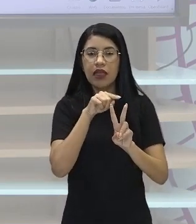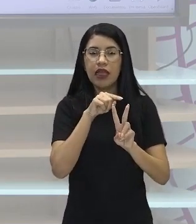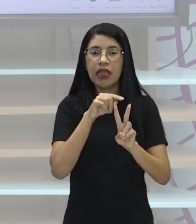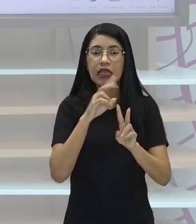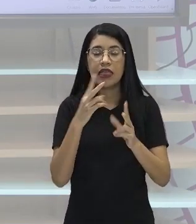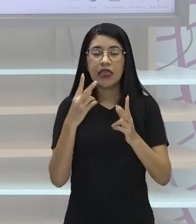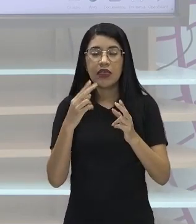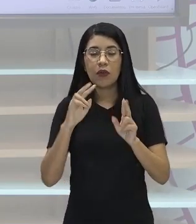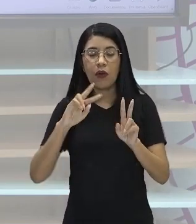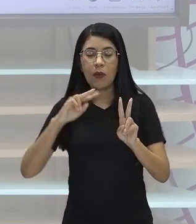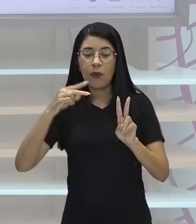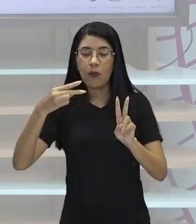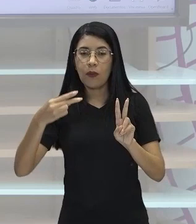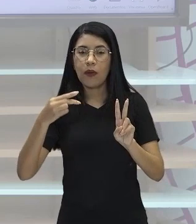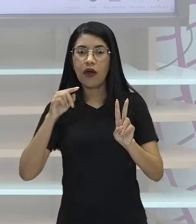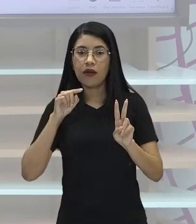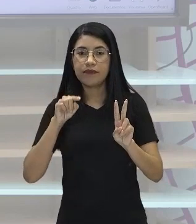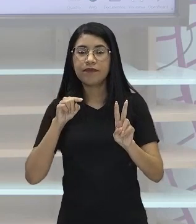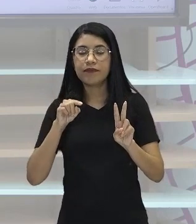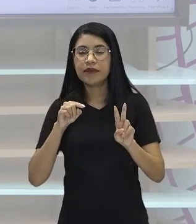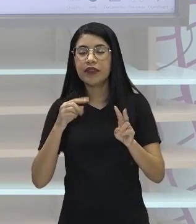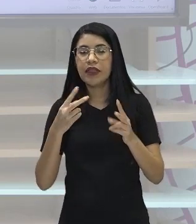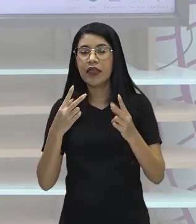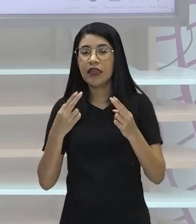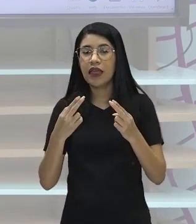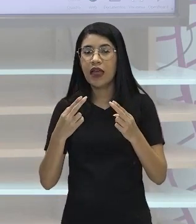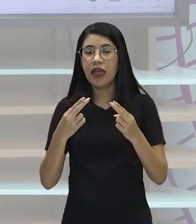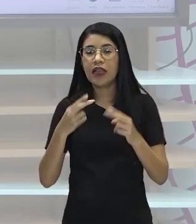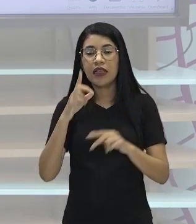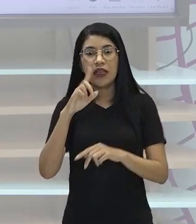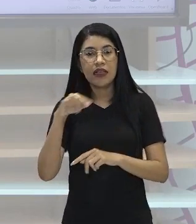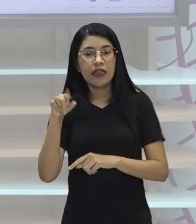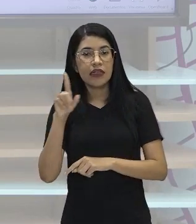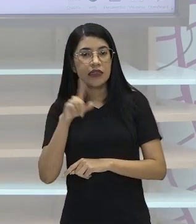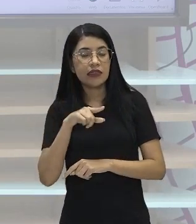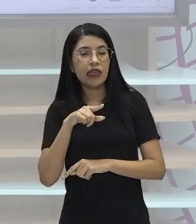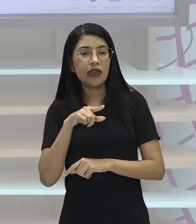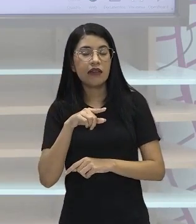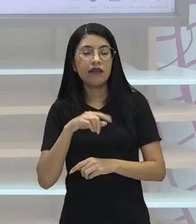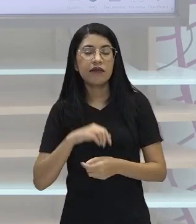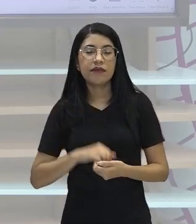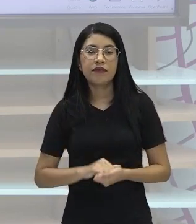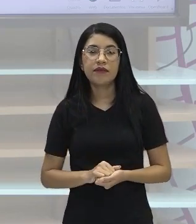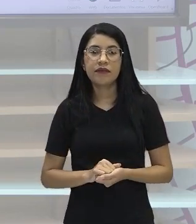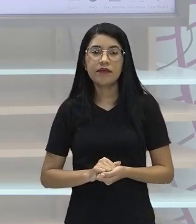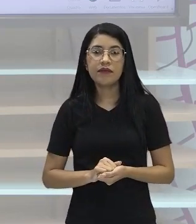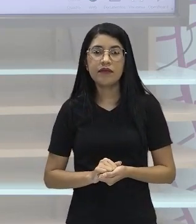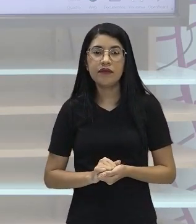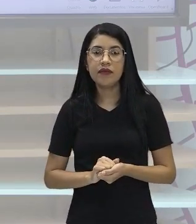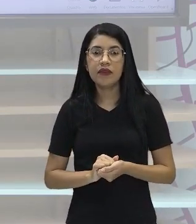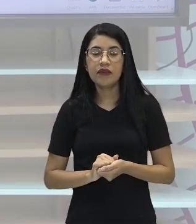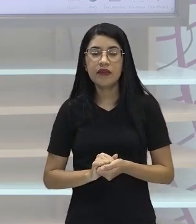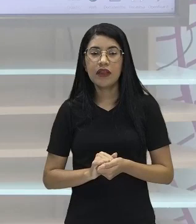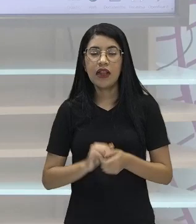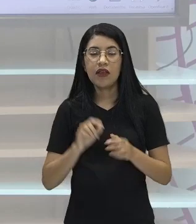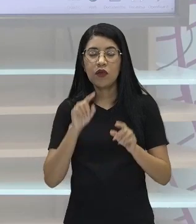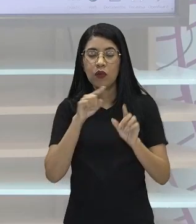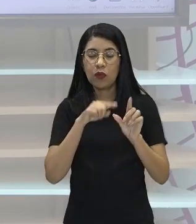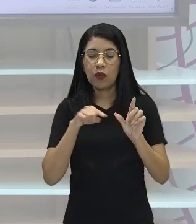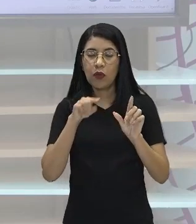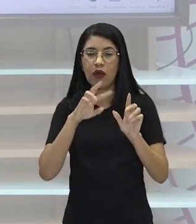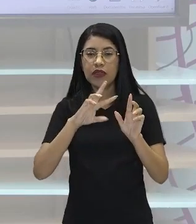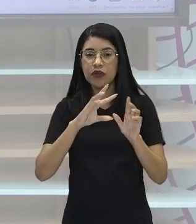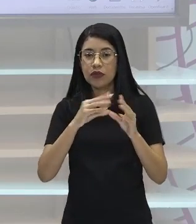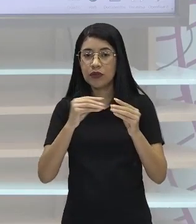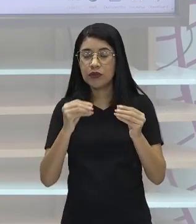do radicando, anula o radical, ou seja, faz com que o radical desapareça, portanto, ficando só um